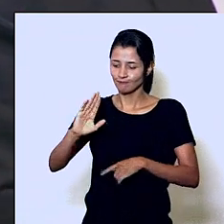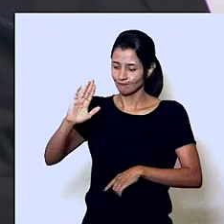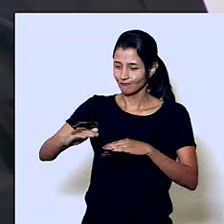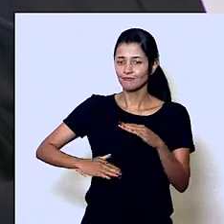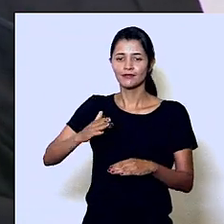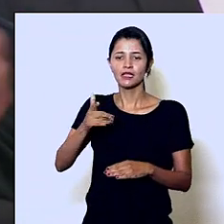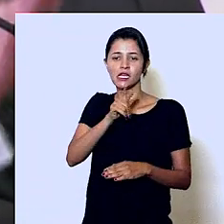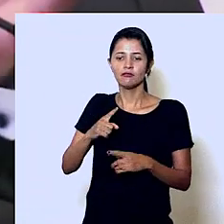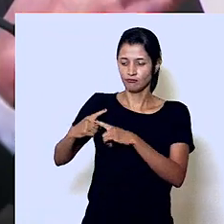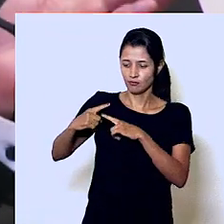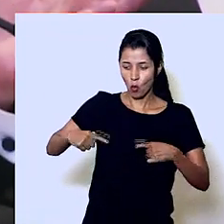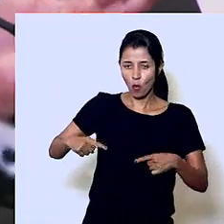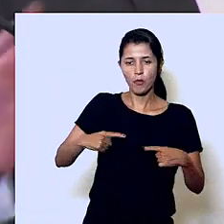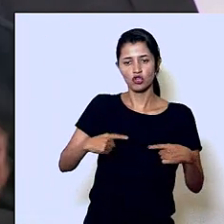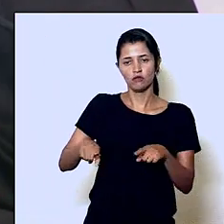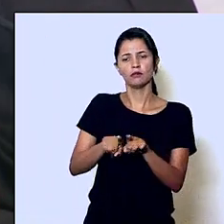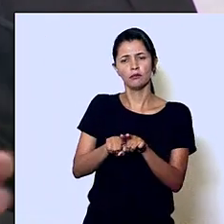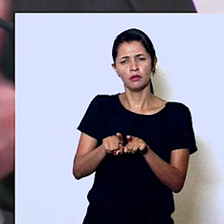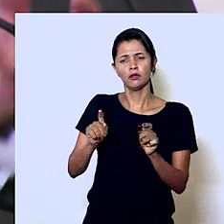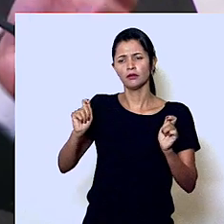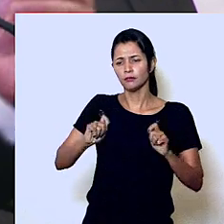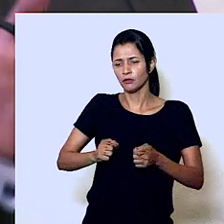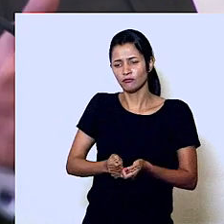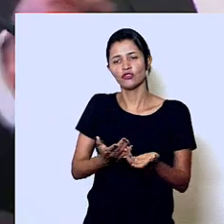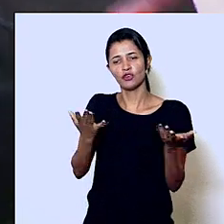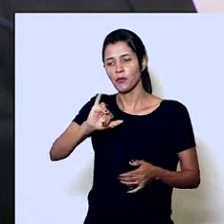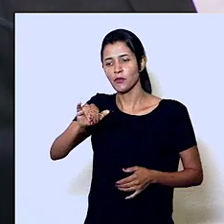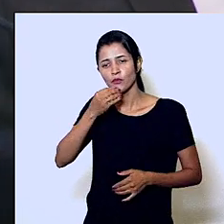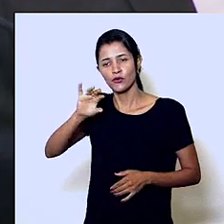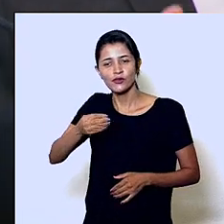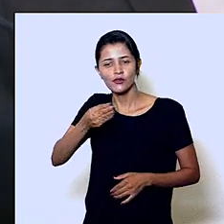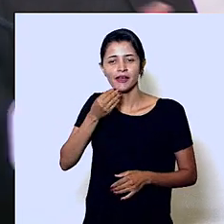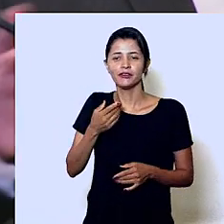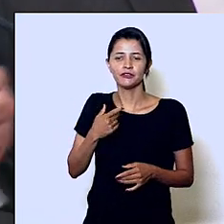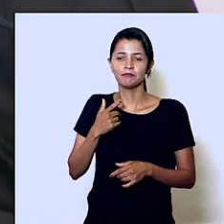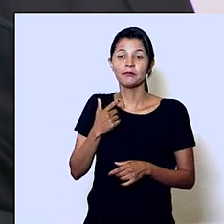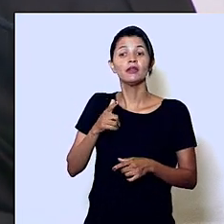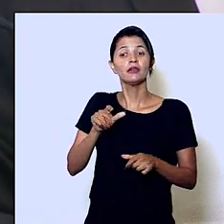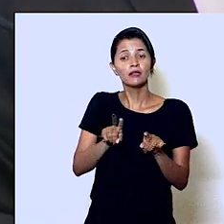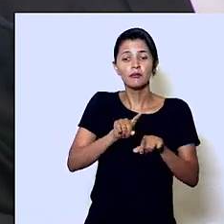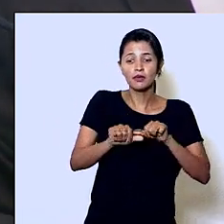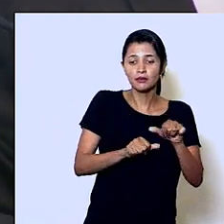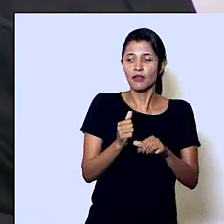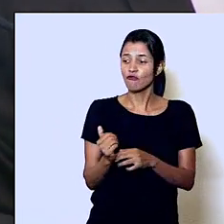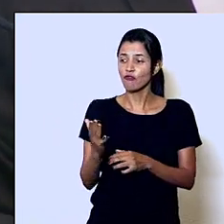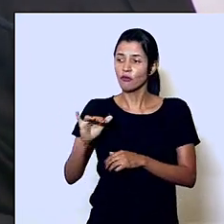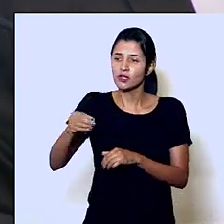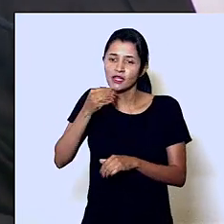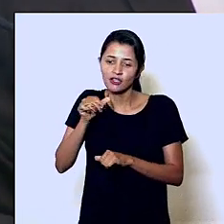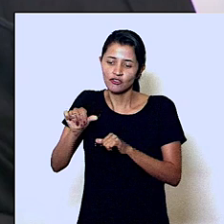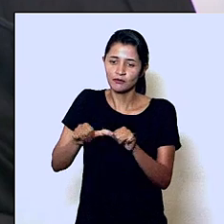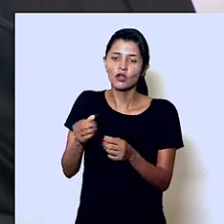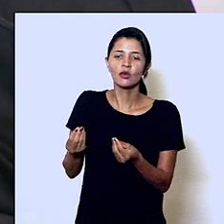né, que gere essas oportunidades, né, aproveite, transforme as oportunidades externas em geração de